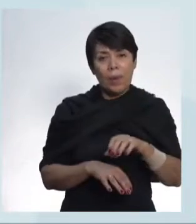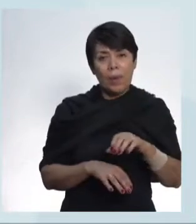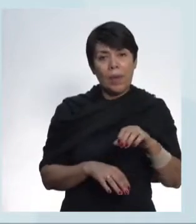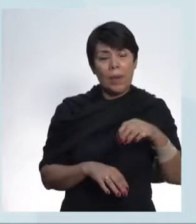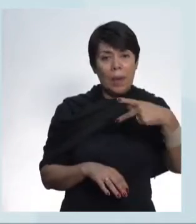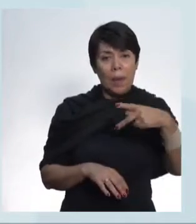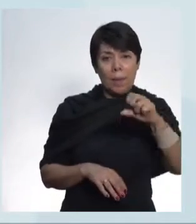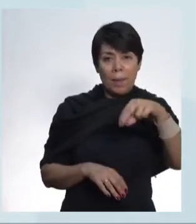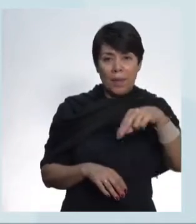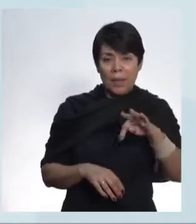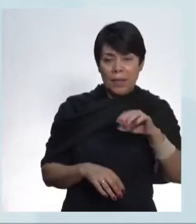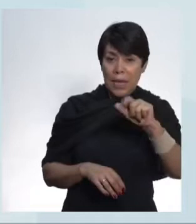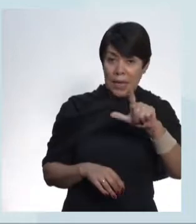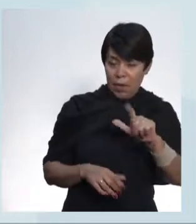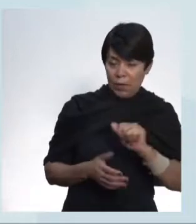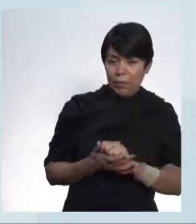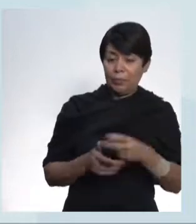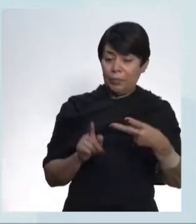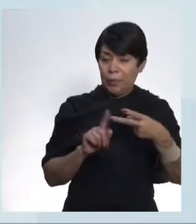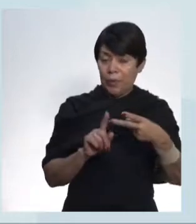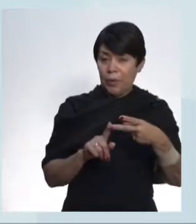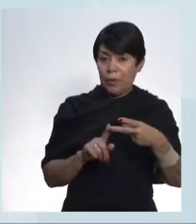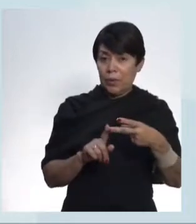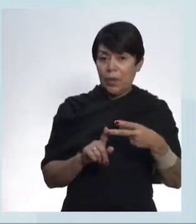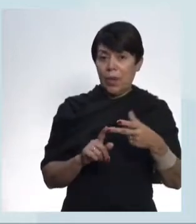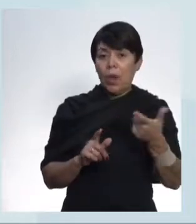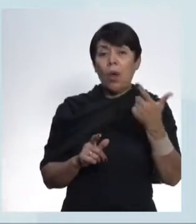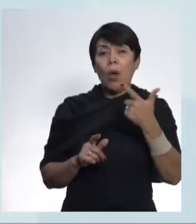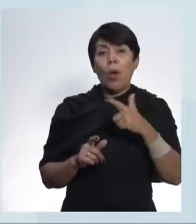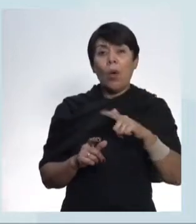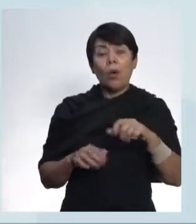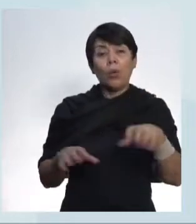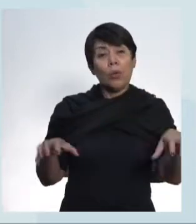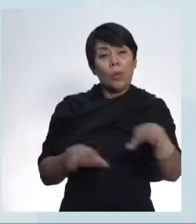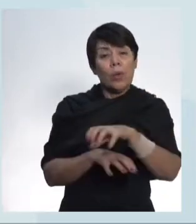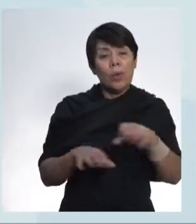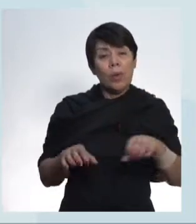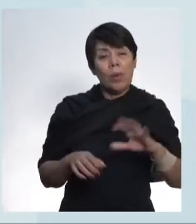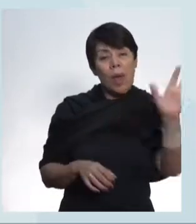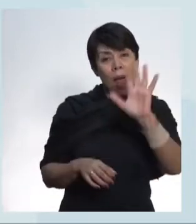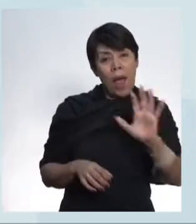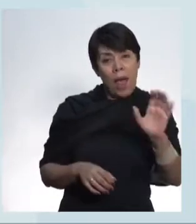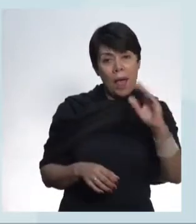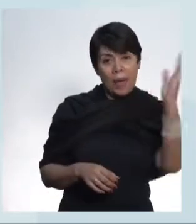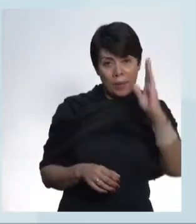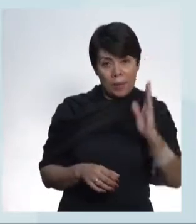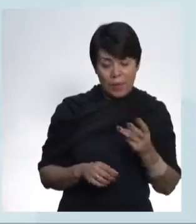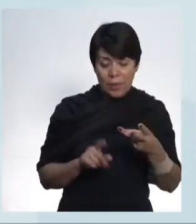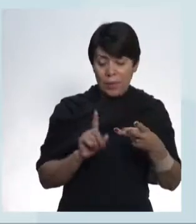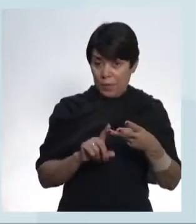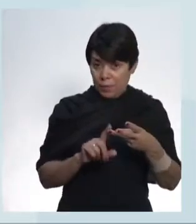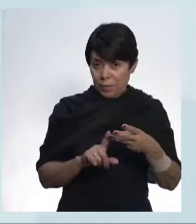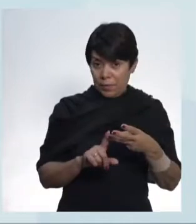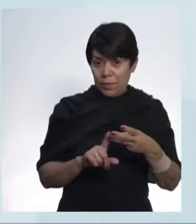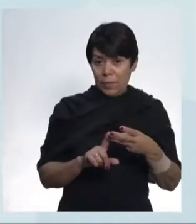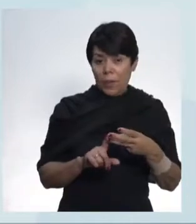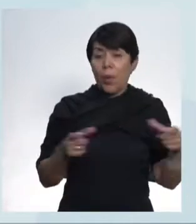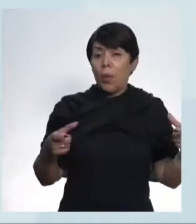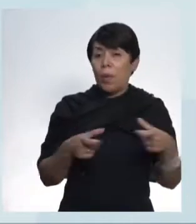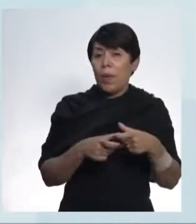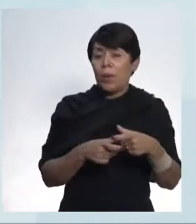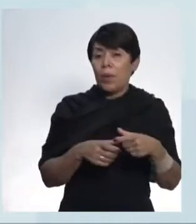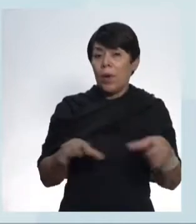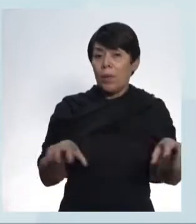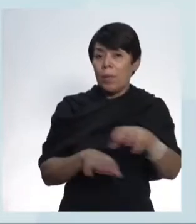Segunda questão, qual o maior bioma em área territorial do Brasil? E terceira questão, qual é o menor